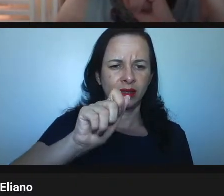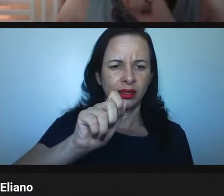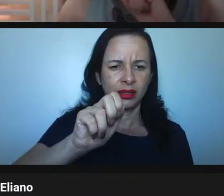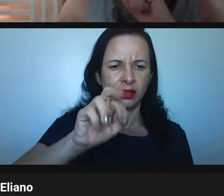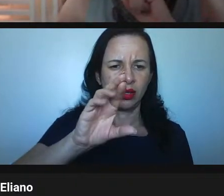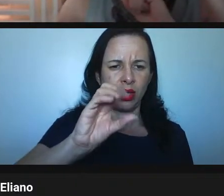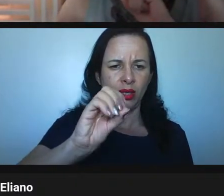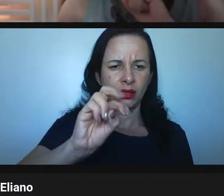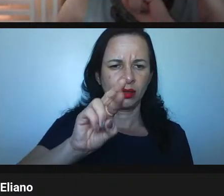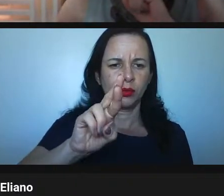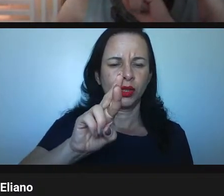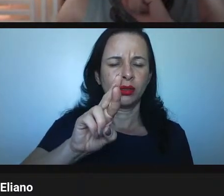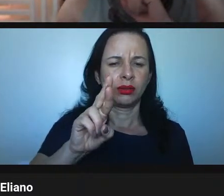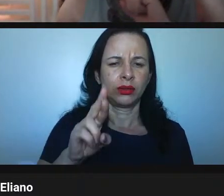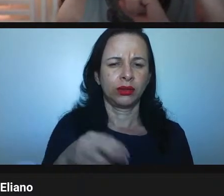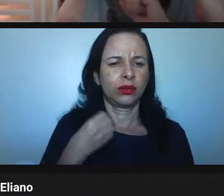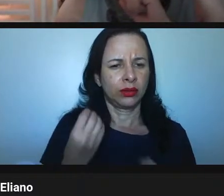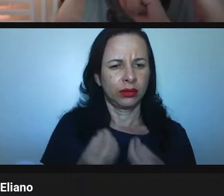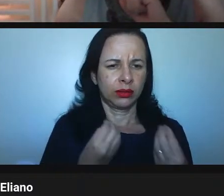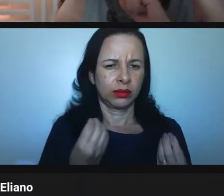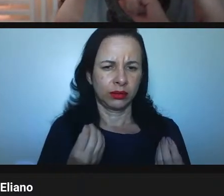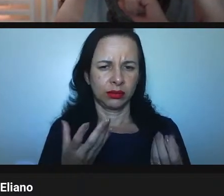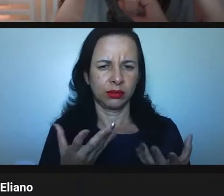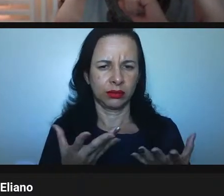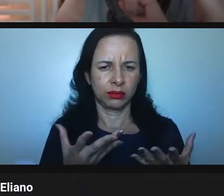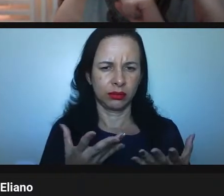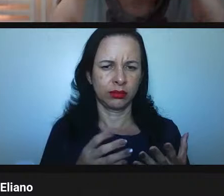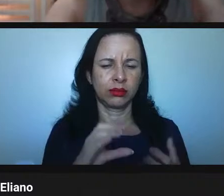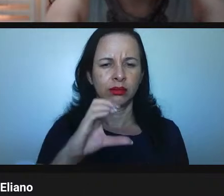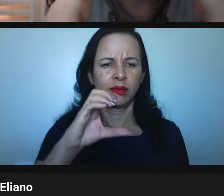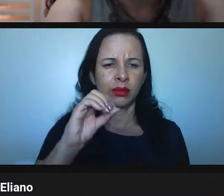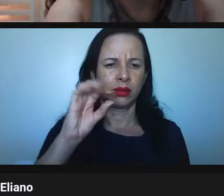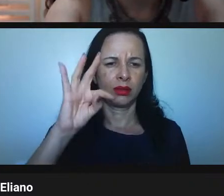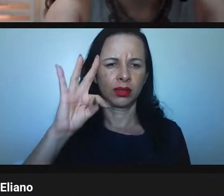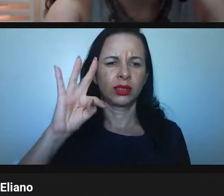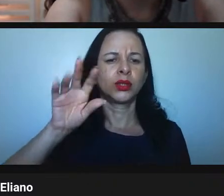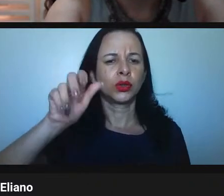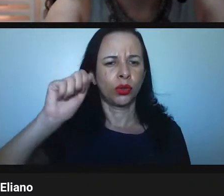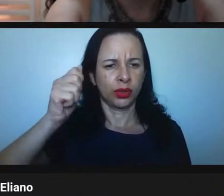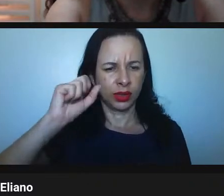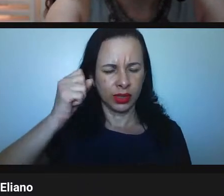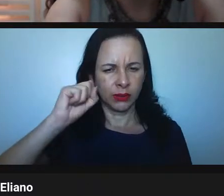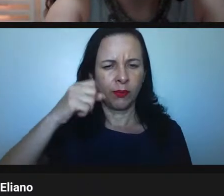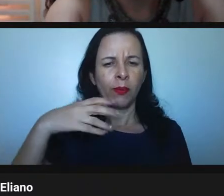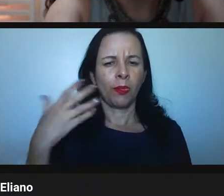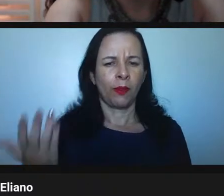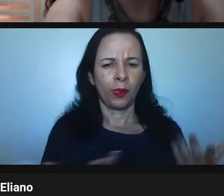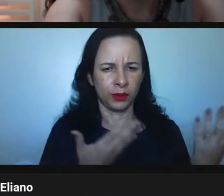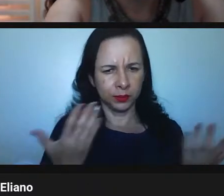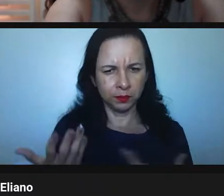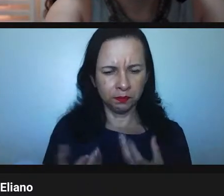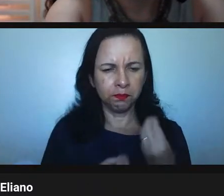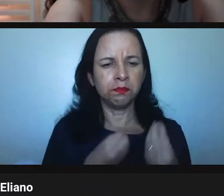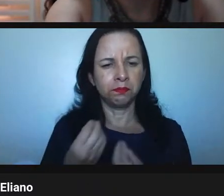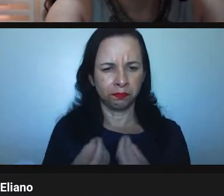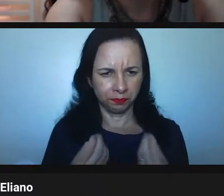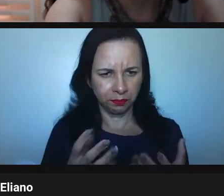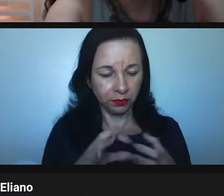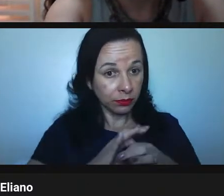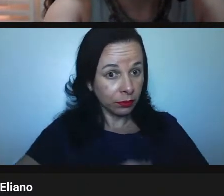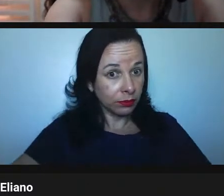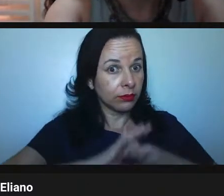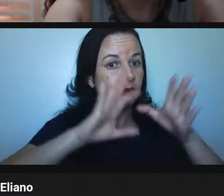é a nossa mas as cotas nas costas permitindo que os alunos esses alunos chegassem às